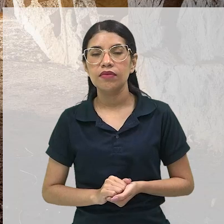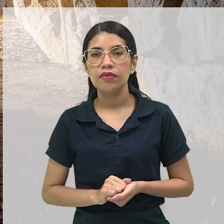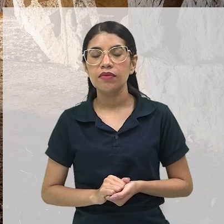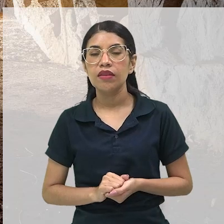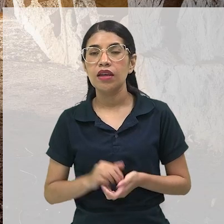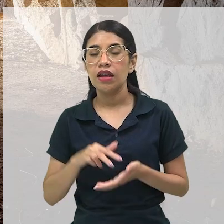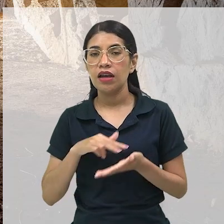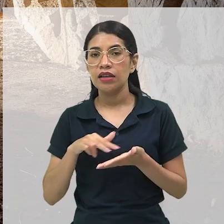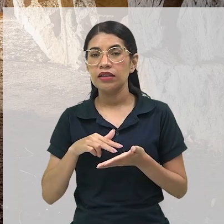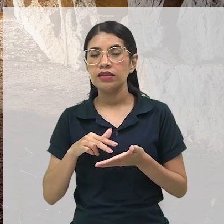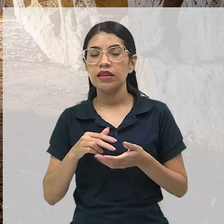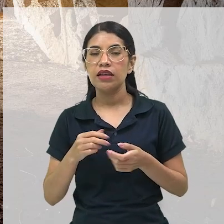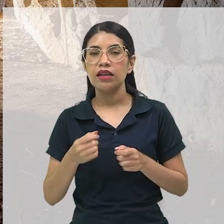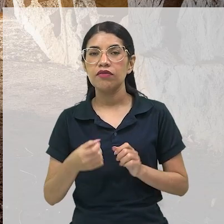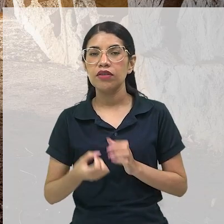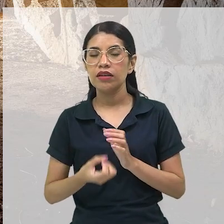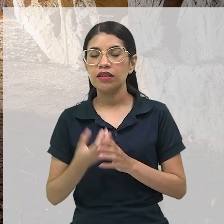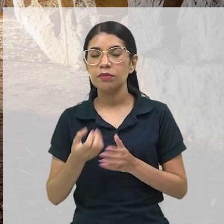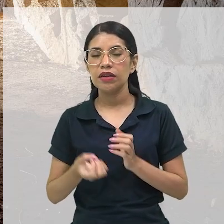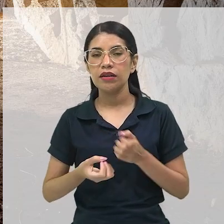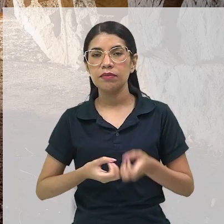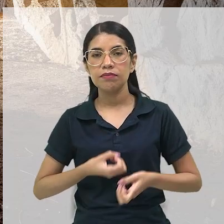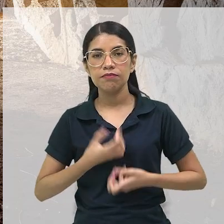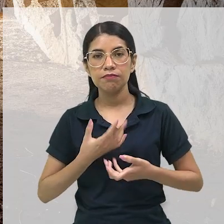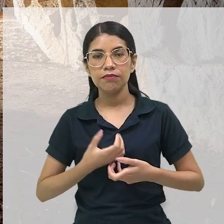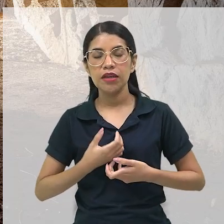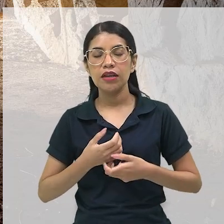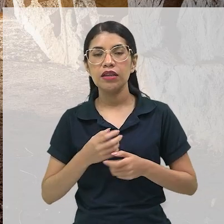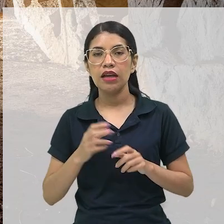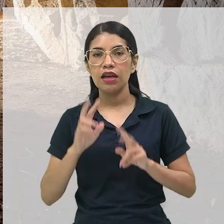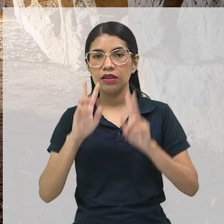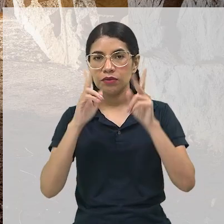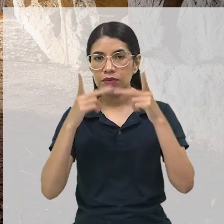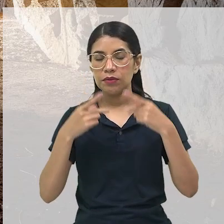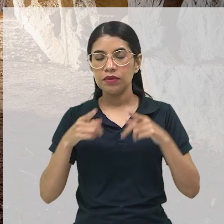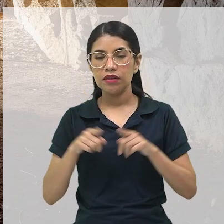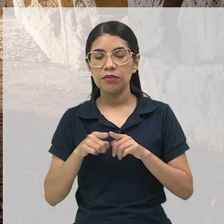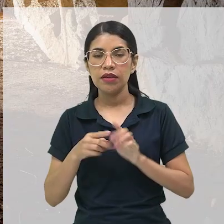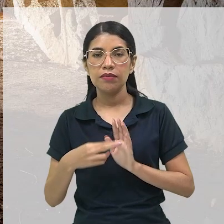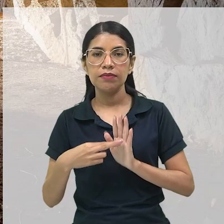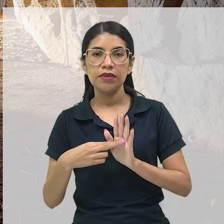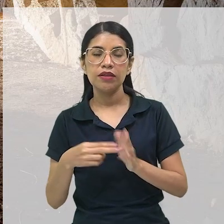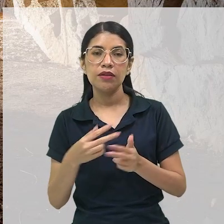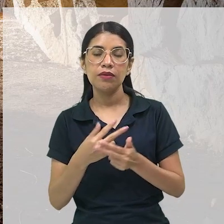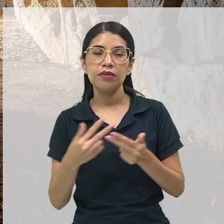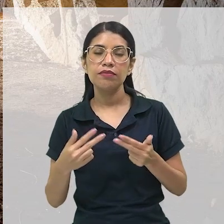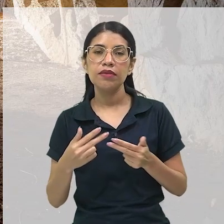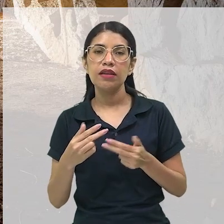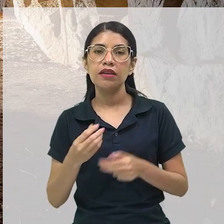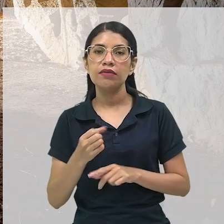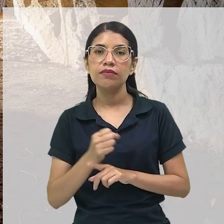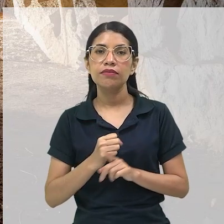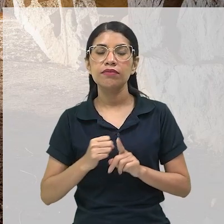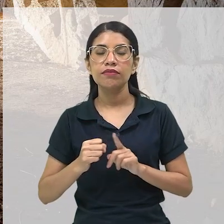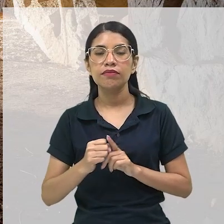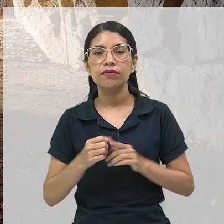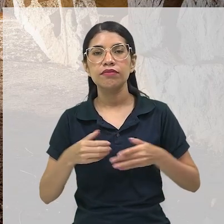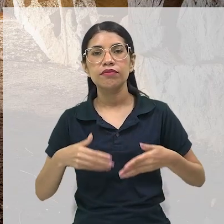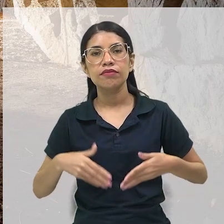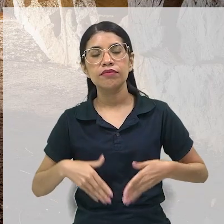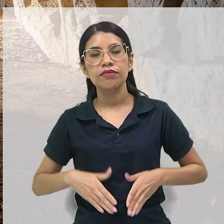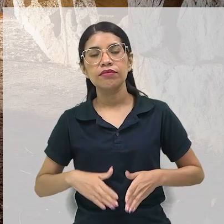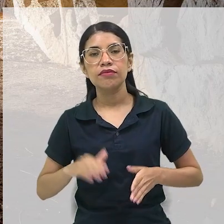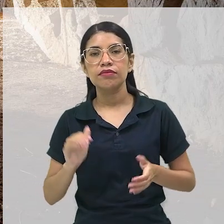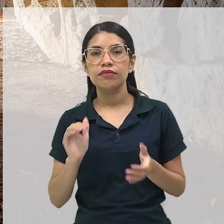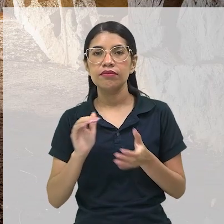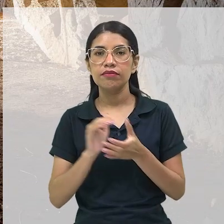necessidade de expressão do homem, representando naquele período todas as formas de acontecimentos sociais. O nascimento, o casamento, a colheita, a caça, a